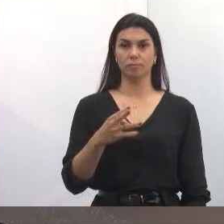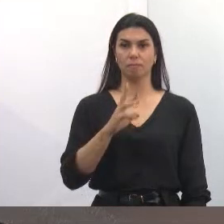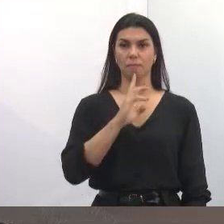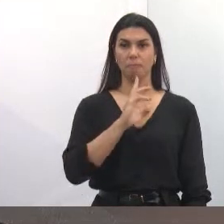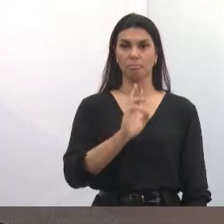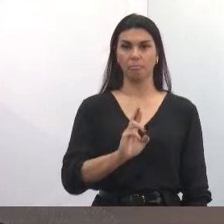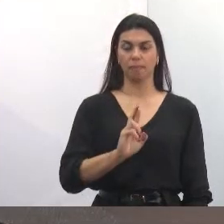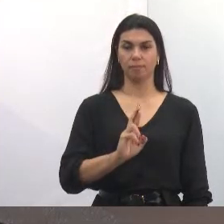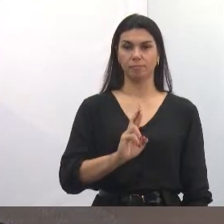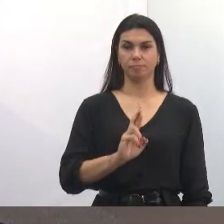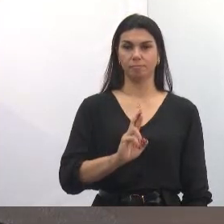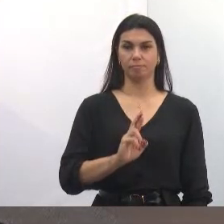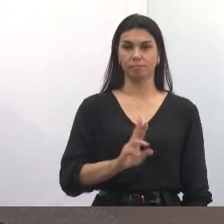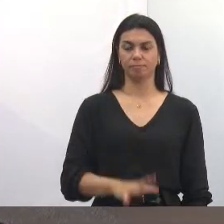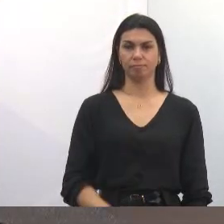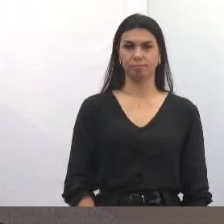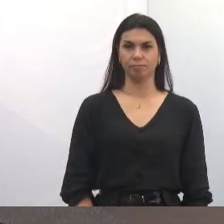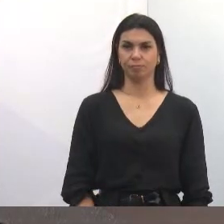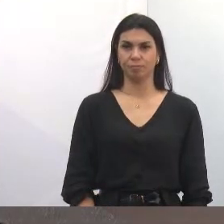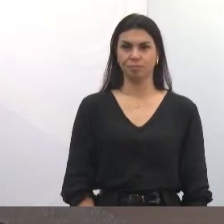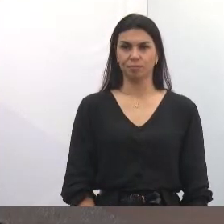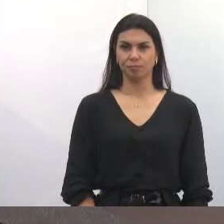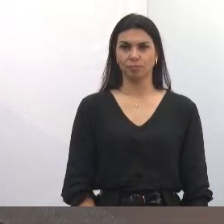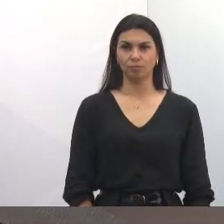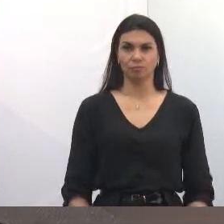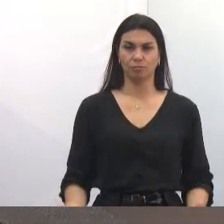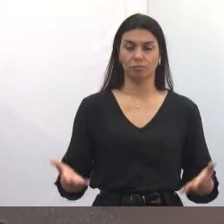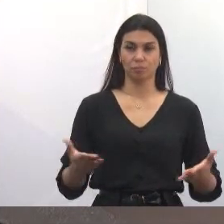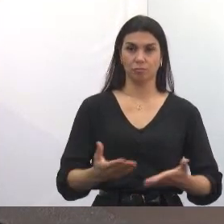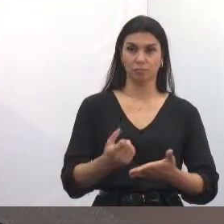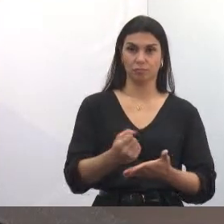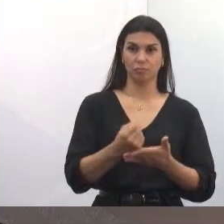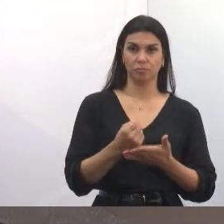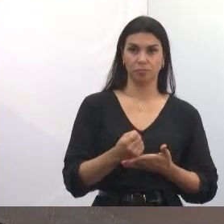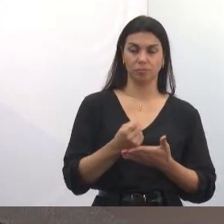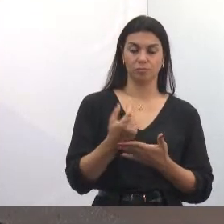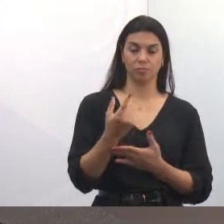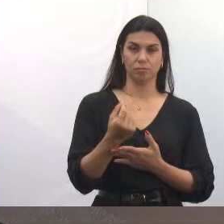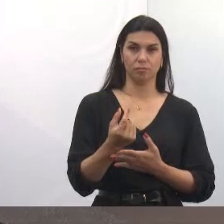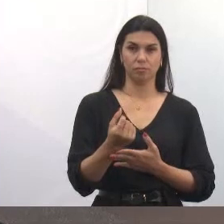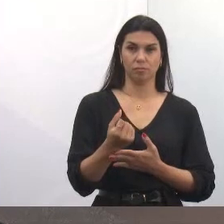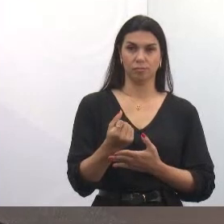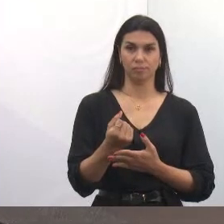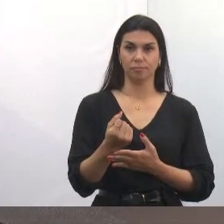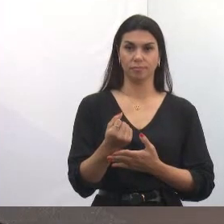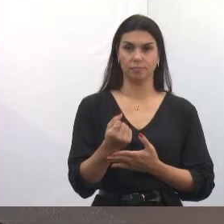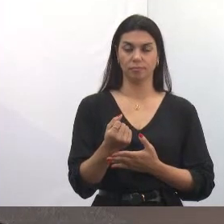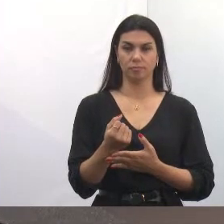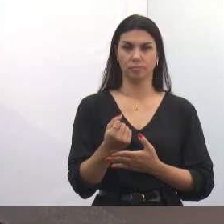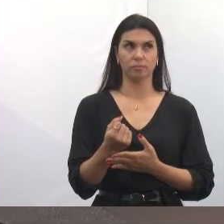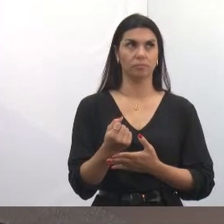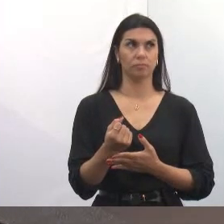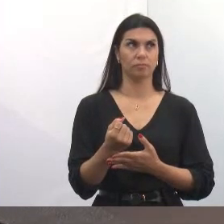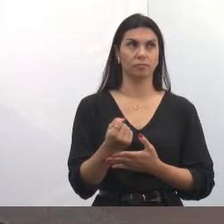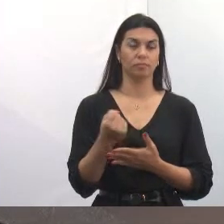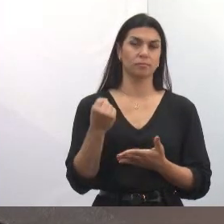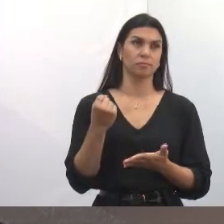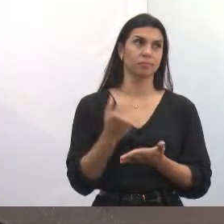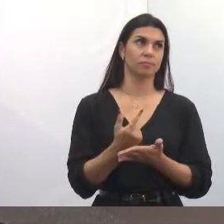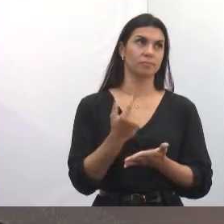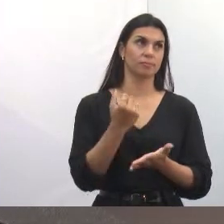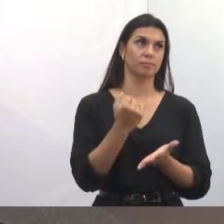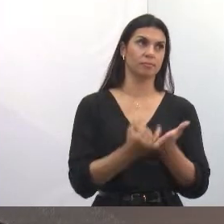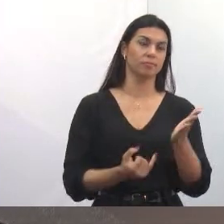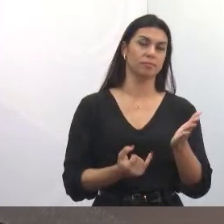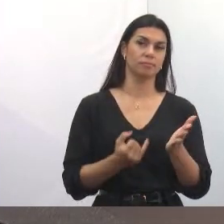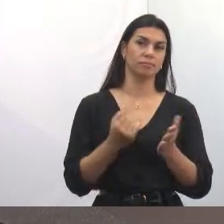Resposta, pela projeção atorial trazido, o valor presente à contribuição a